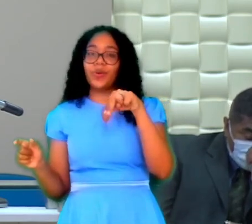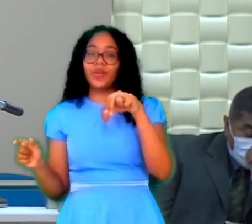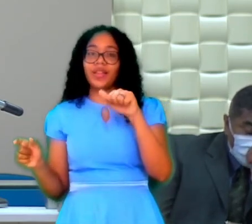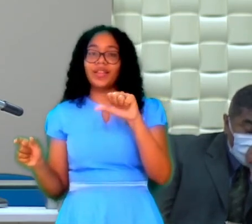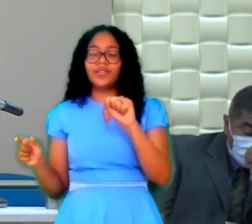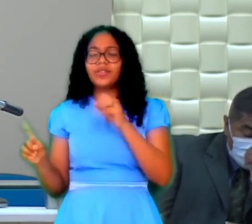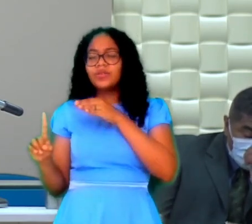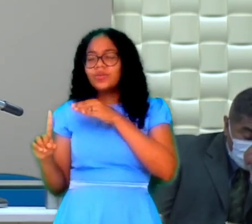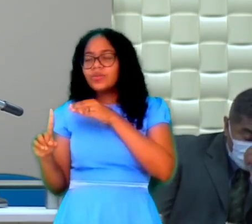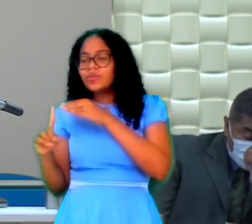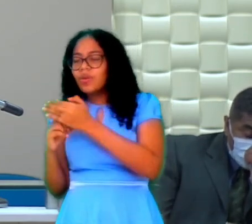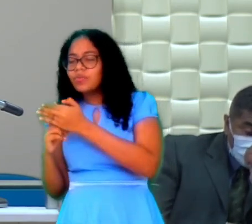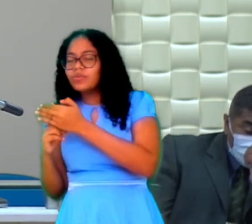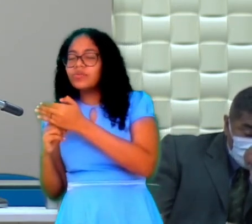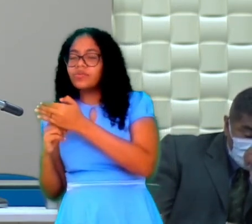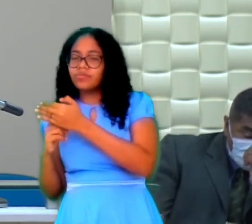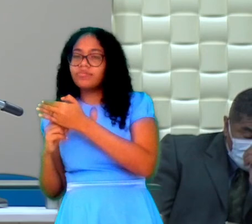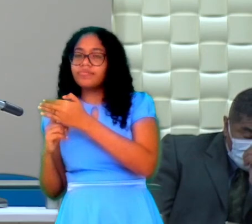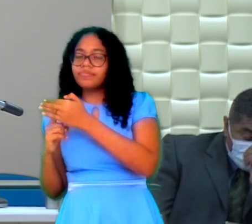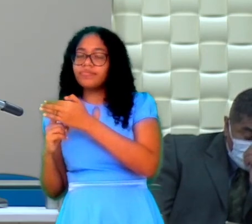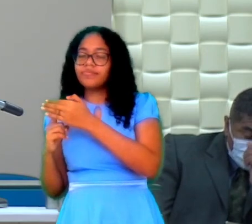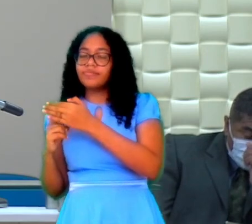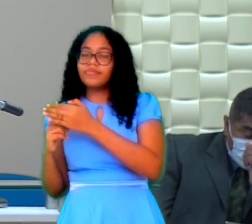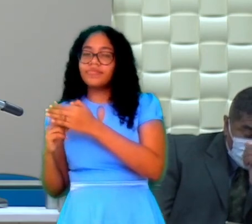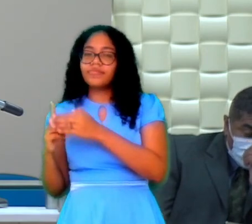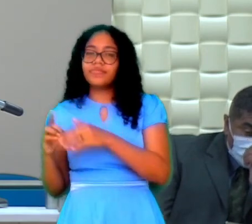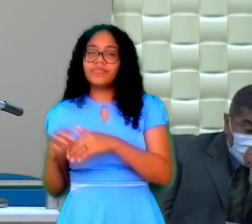ter misericórdia,